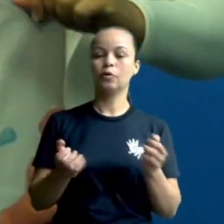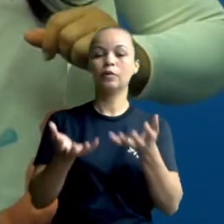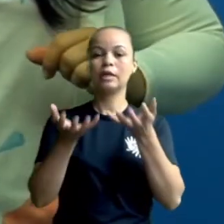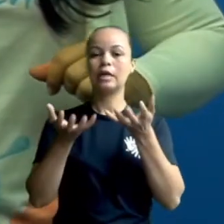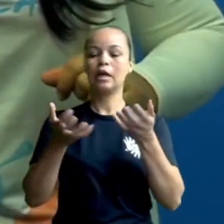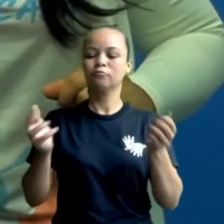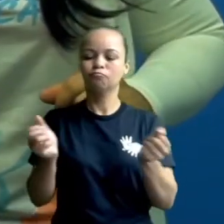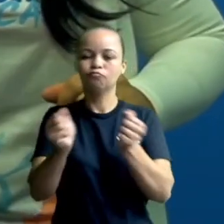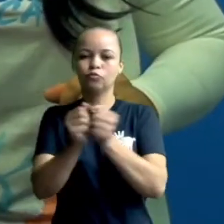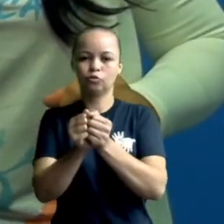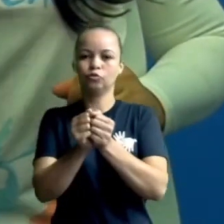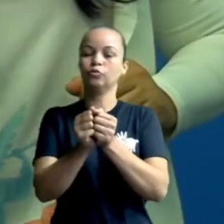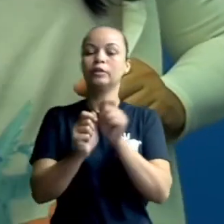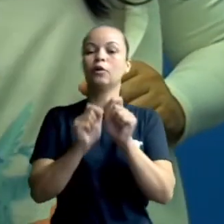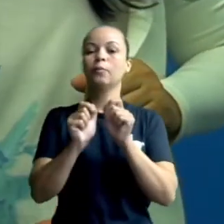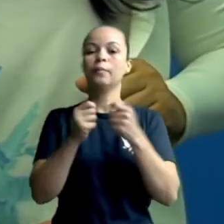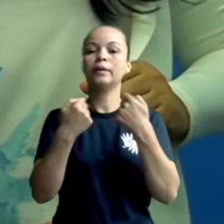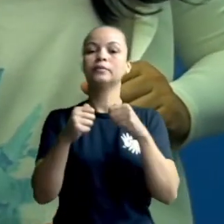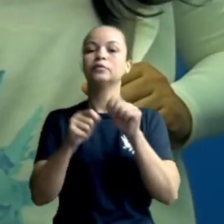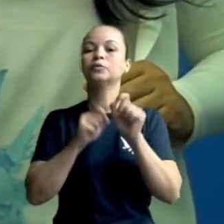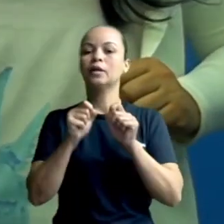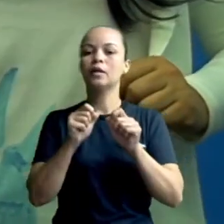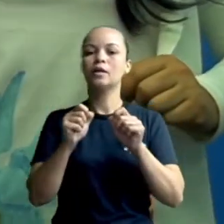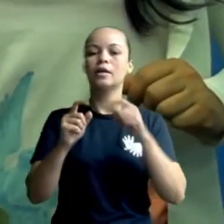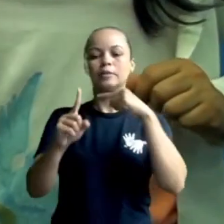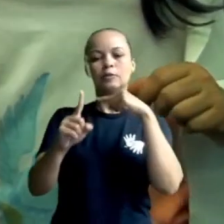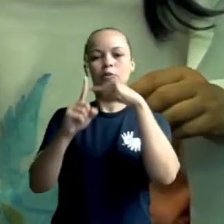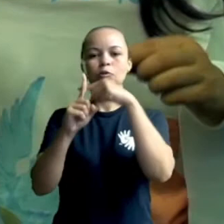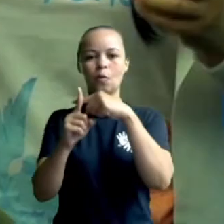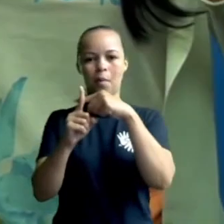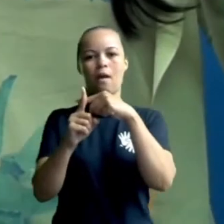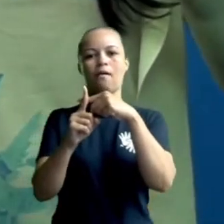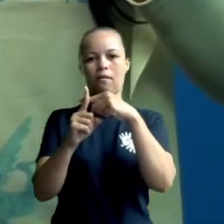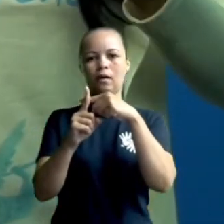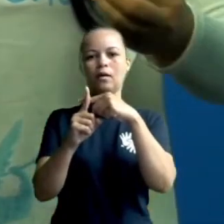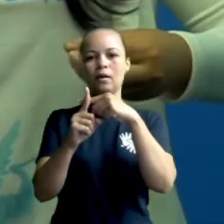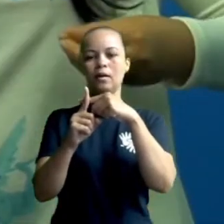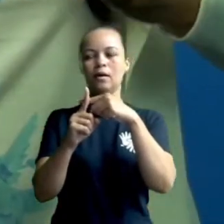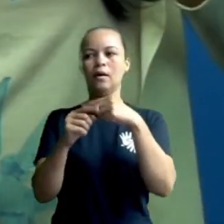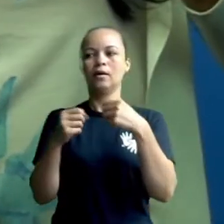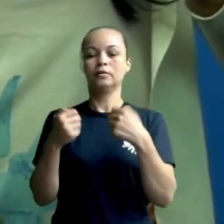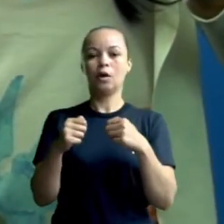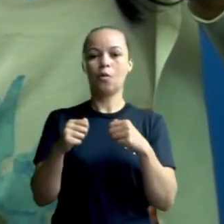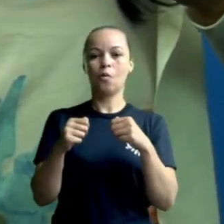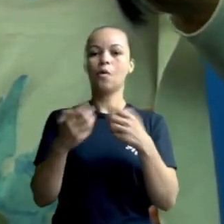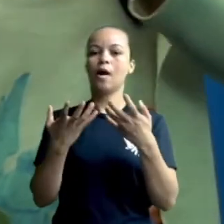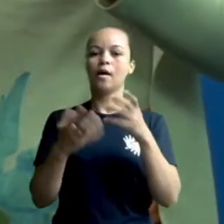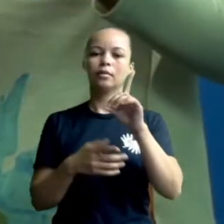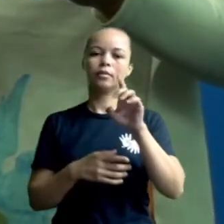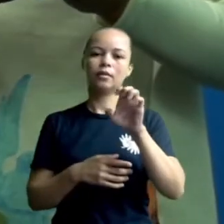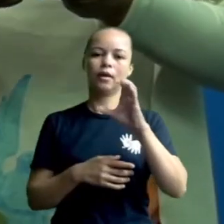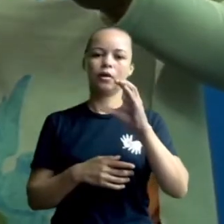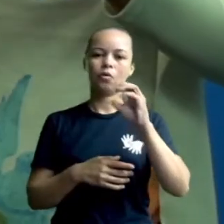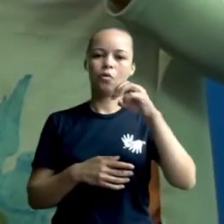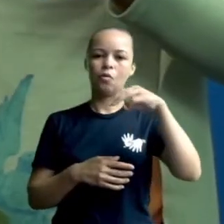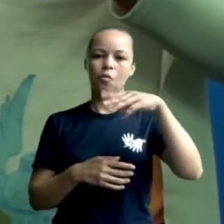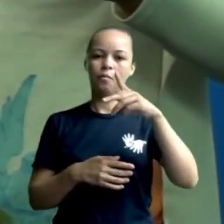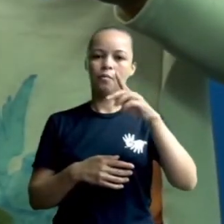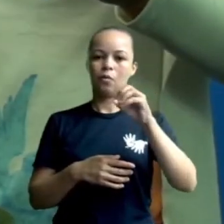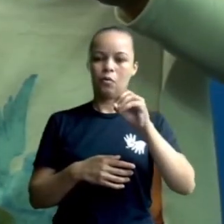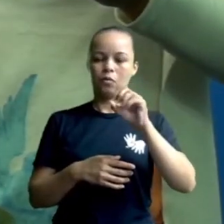junto. Então, eu vou somar esses resultados, tá certo? Então, a decomposição é isso. É eu ter